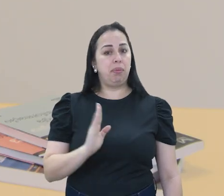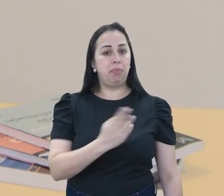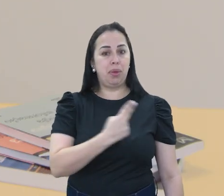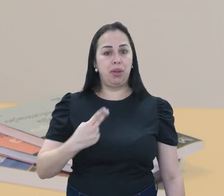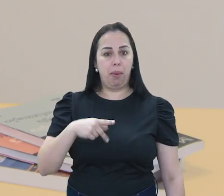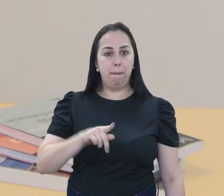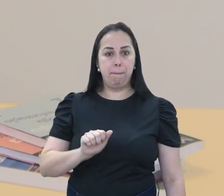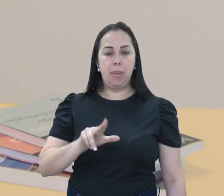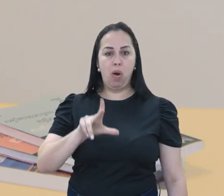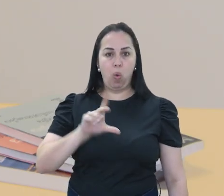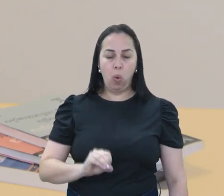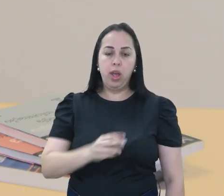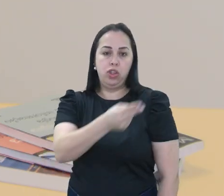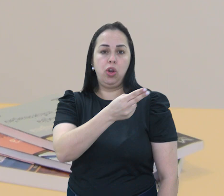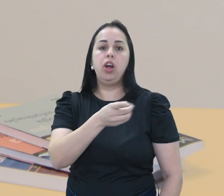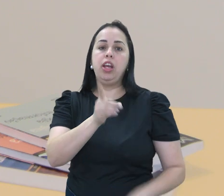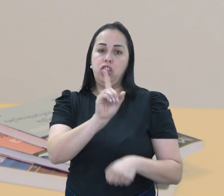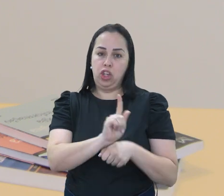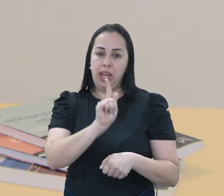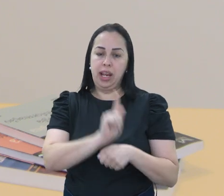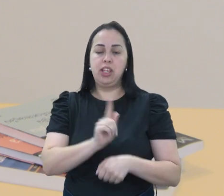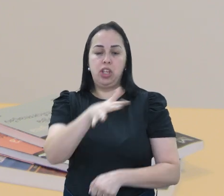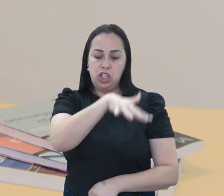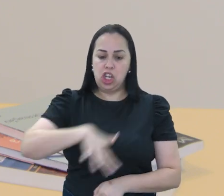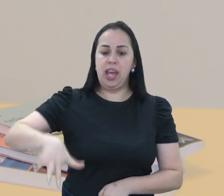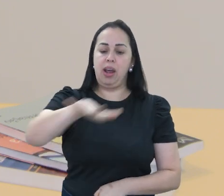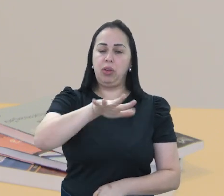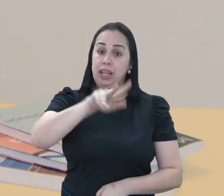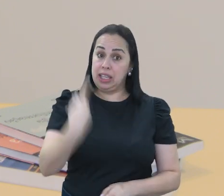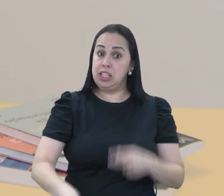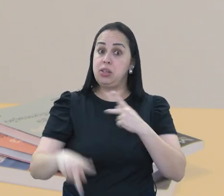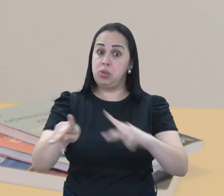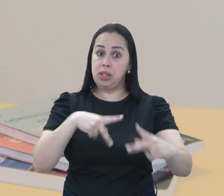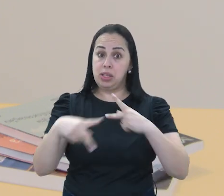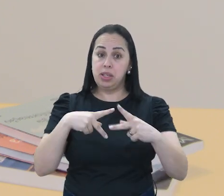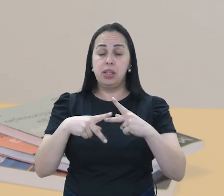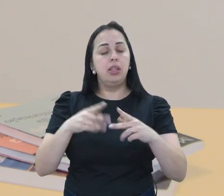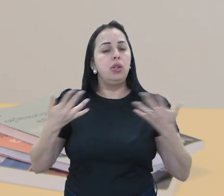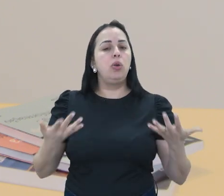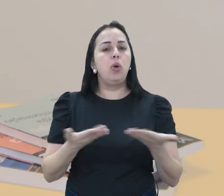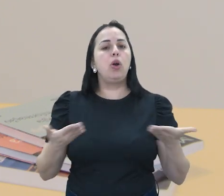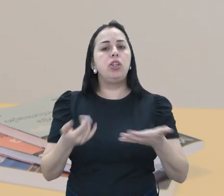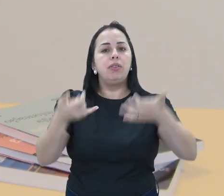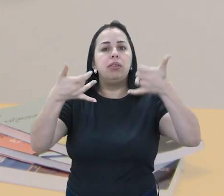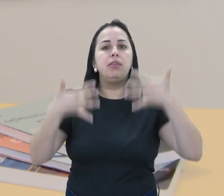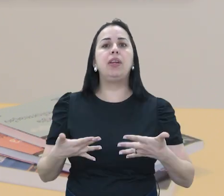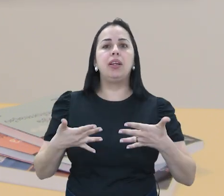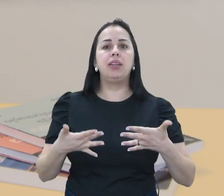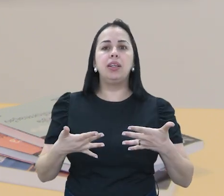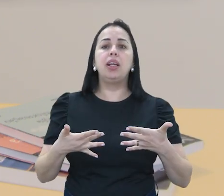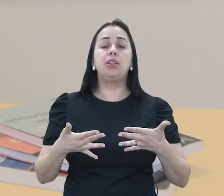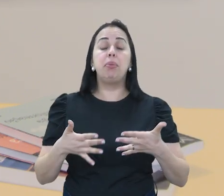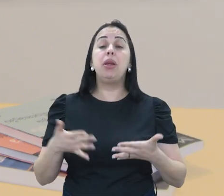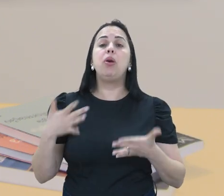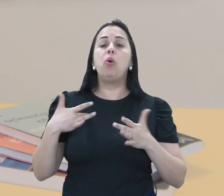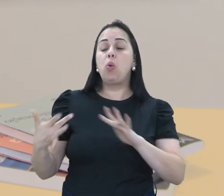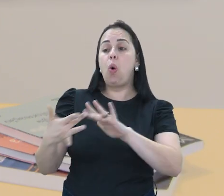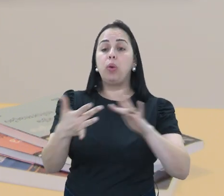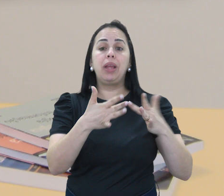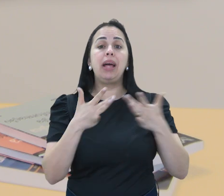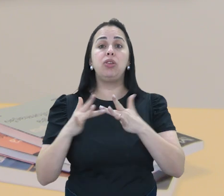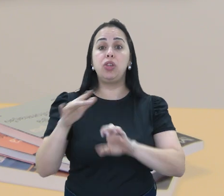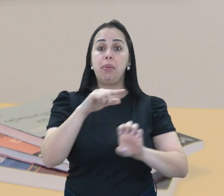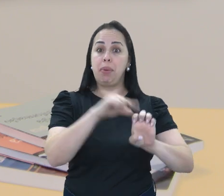Olá, eu sou Paulo Sereda, gerente regional do Sebrae aqui para a região de São José dos Campos, e hoje nós vamos falar sobre comunidades